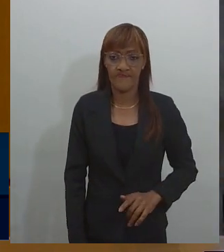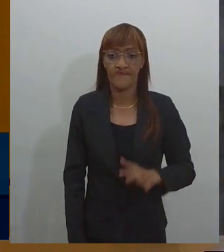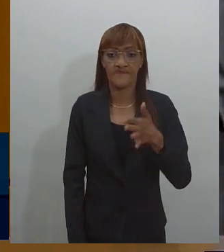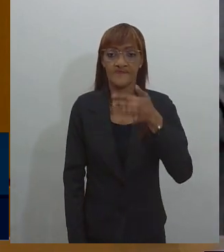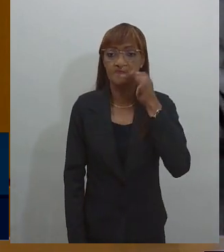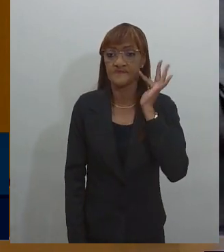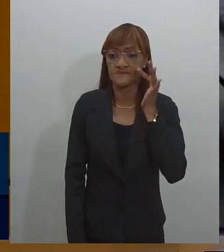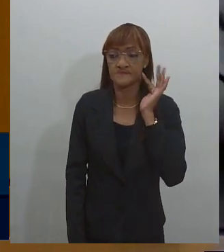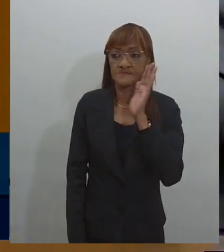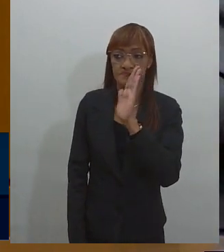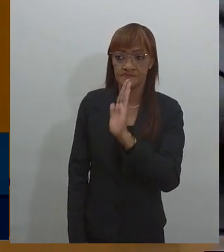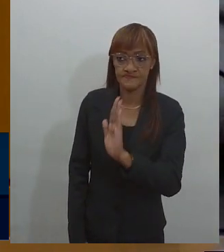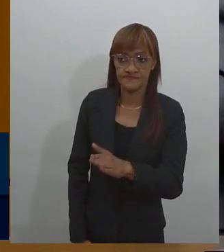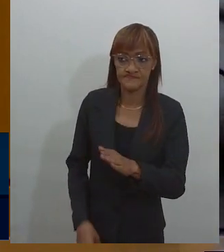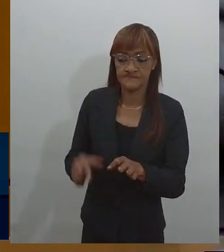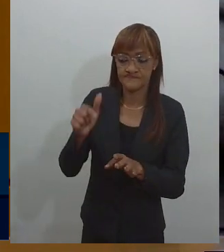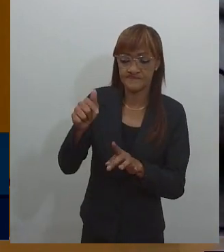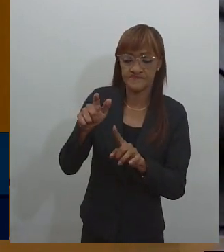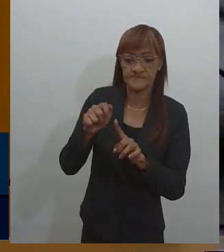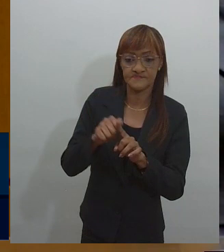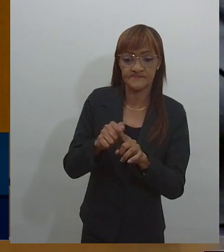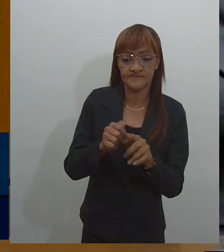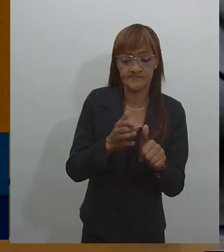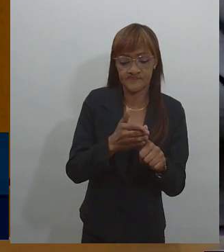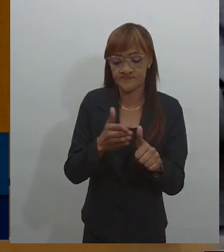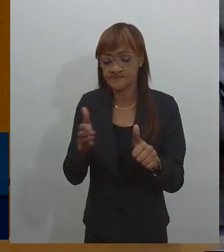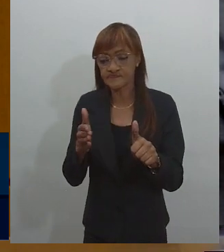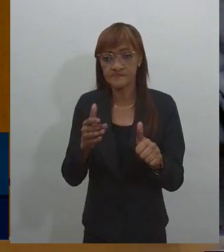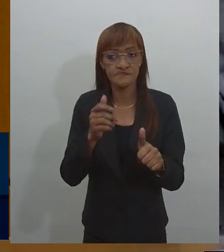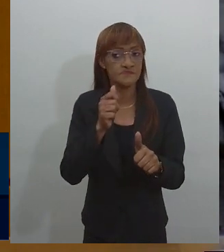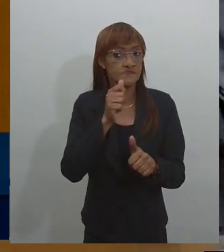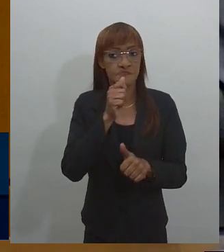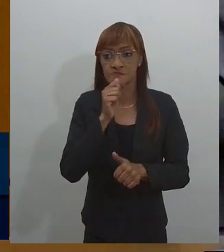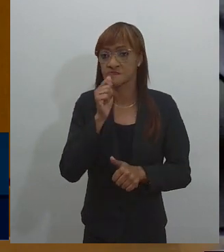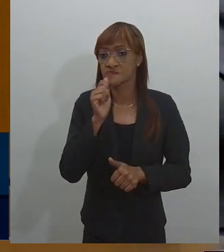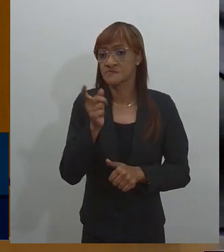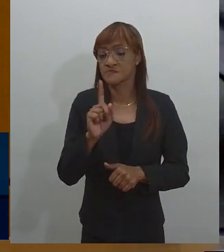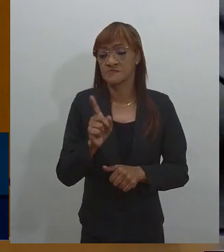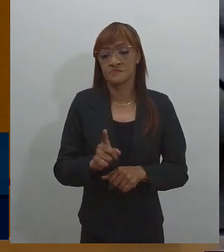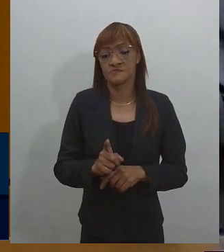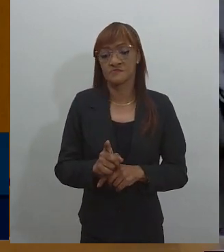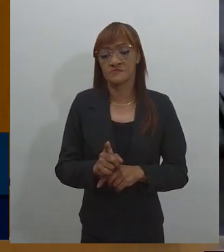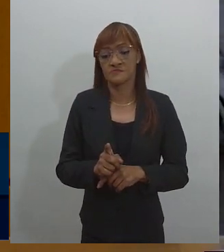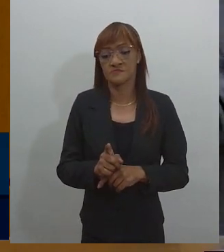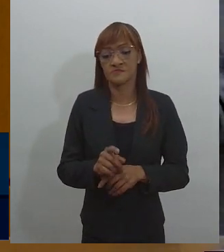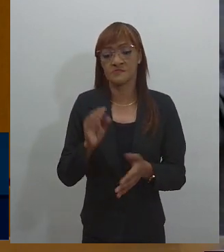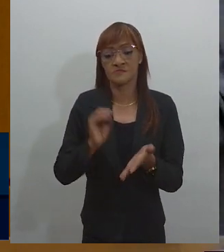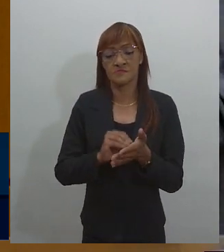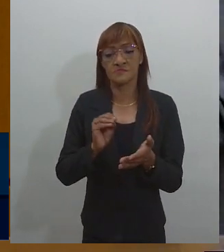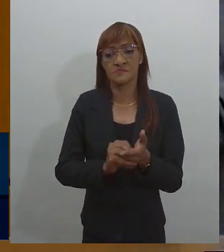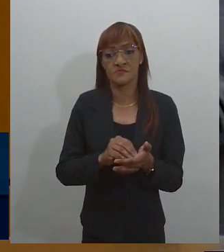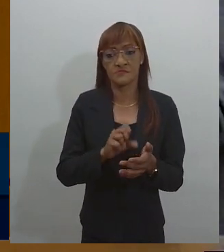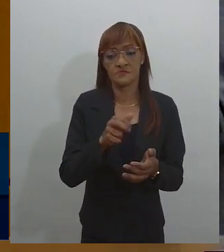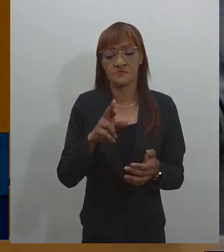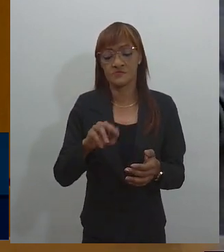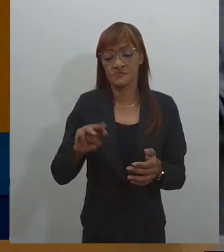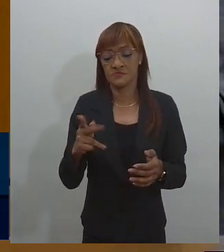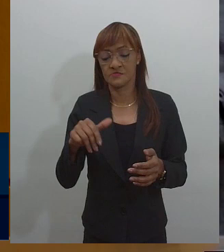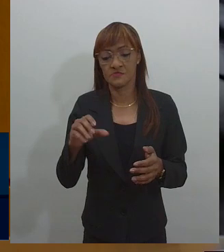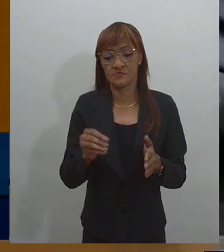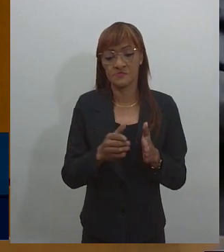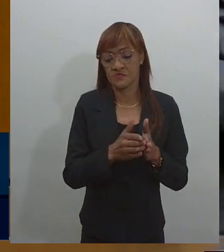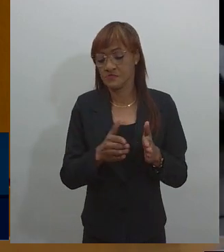mandato e não conseguiu concluir um pequeno trecho que falta do povoado Serra do Machado até a divisa do município de Nossa